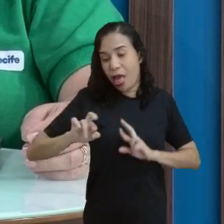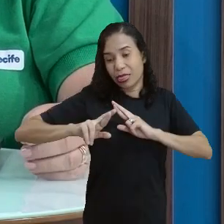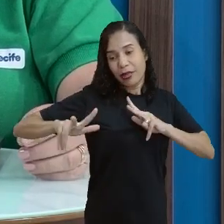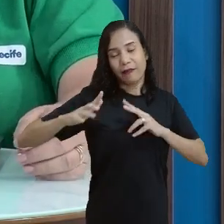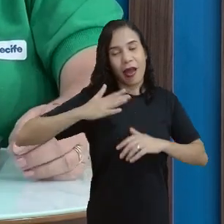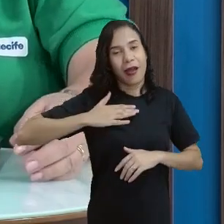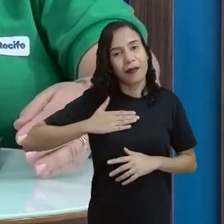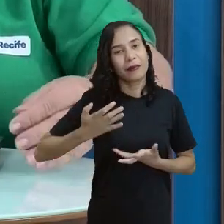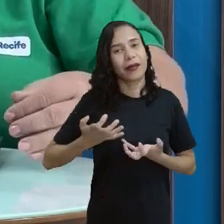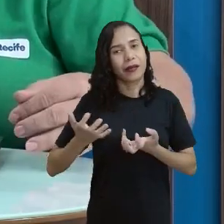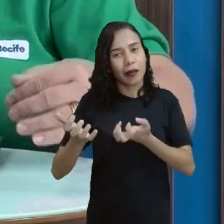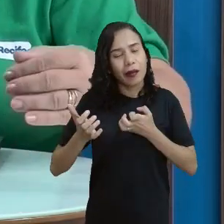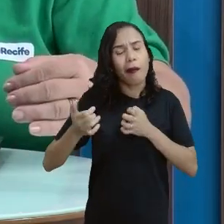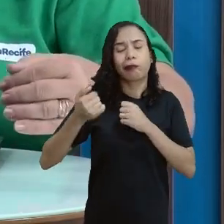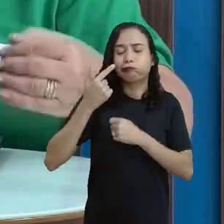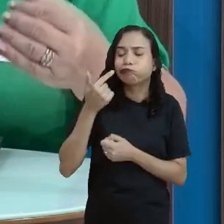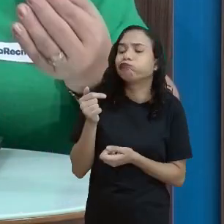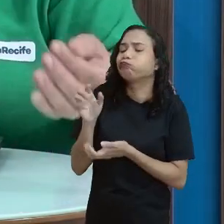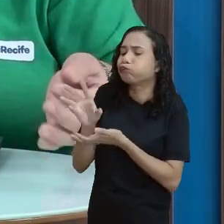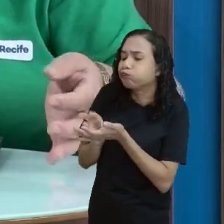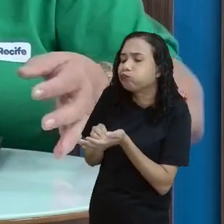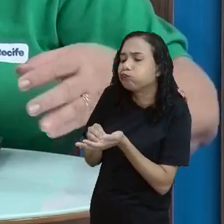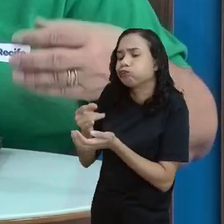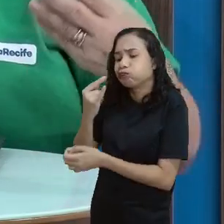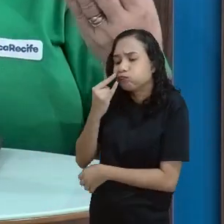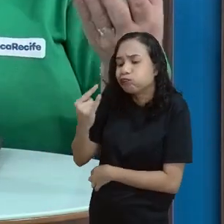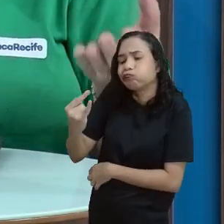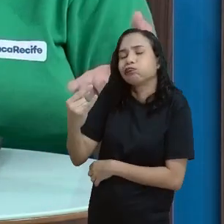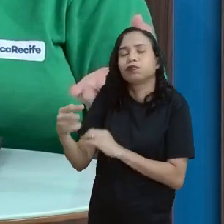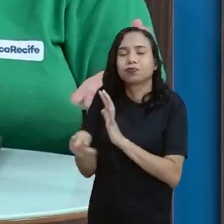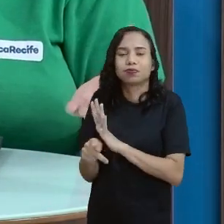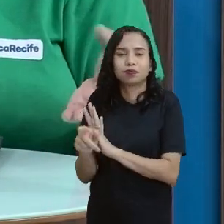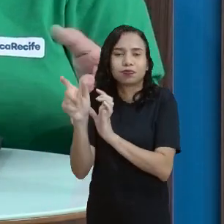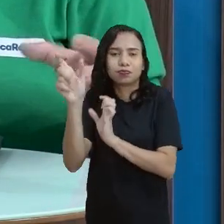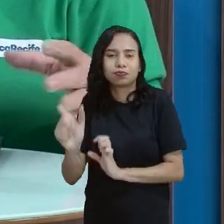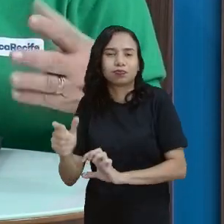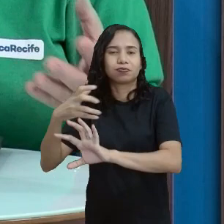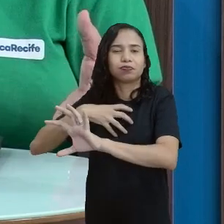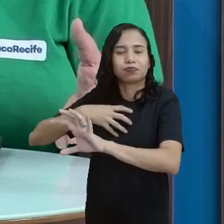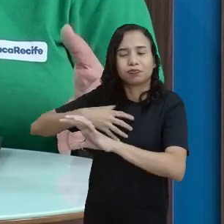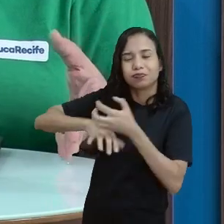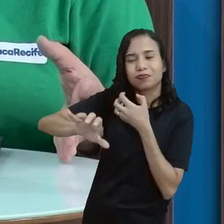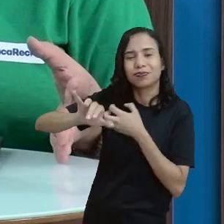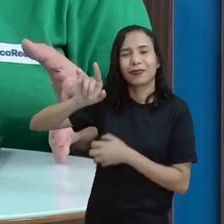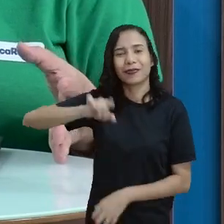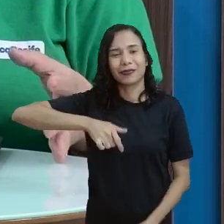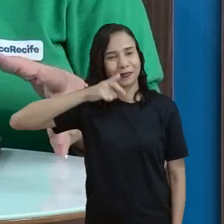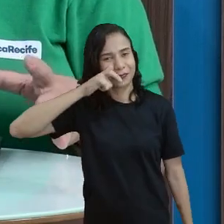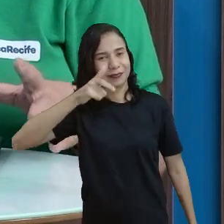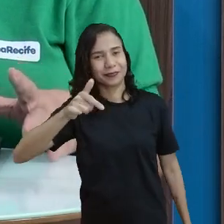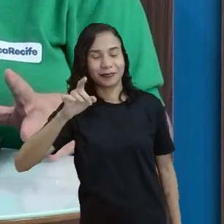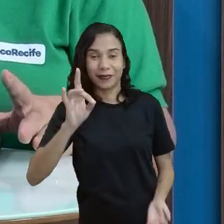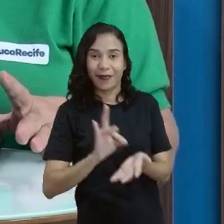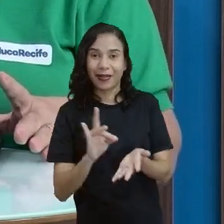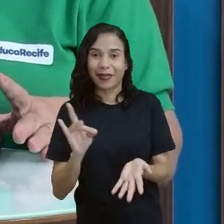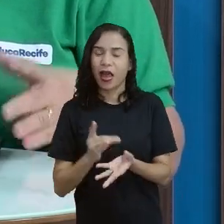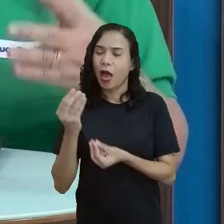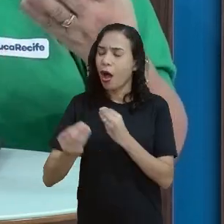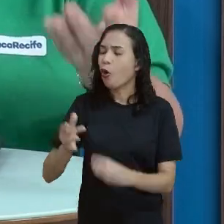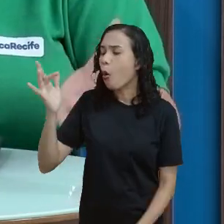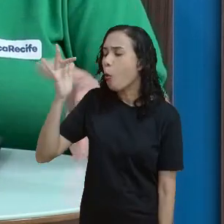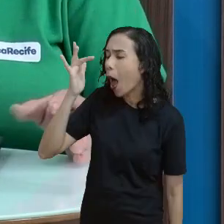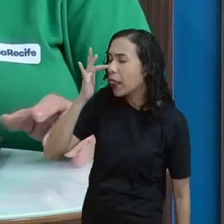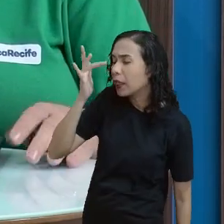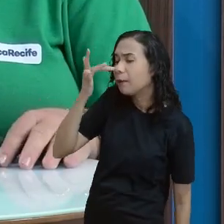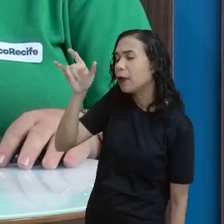dele. E ele tem essa atração de querer ser, né? Veja aí que interessante. Que vem de uma admiração também,